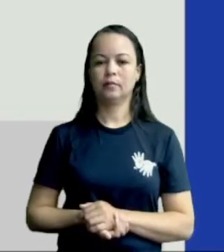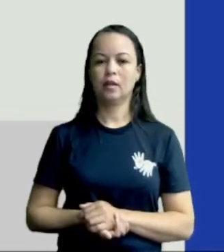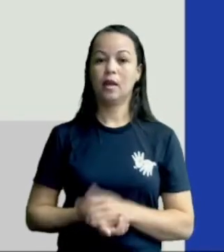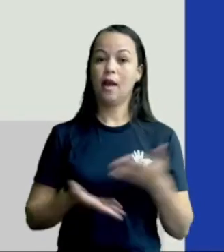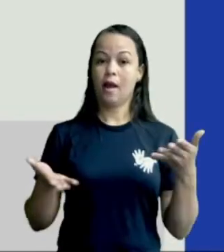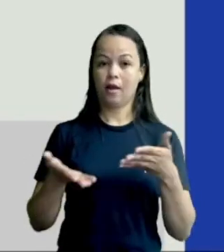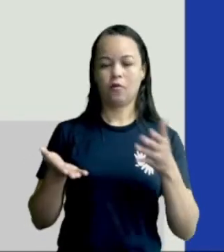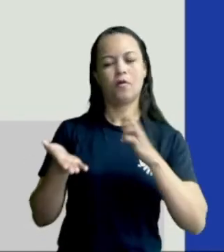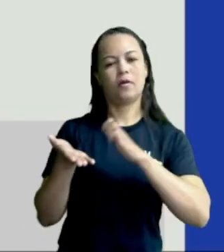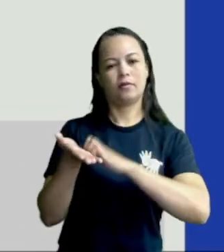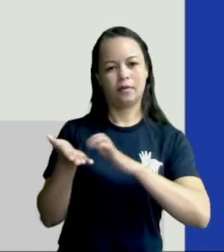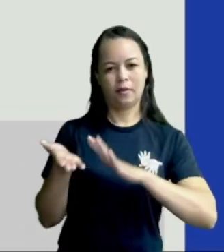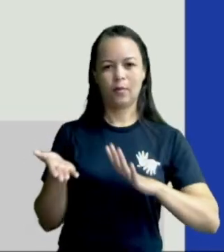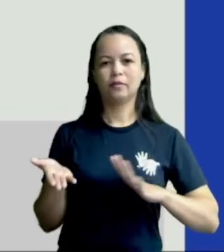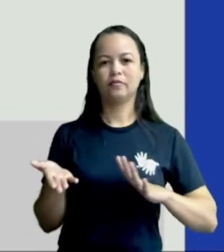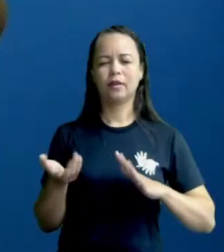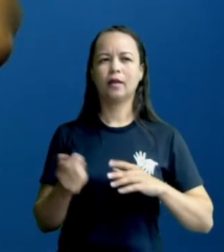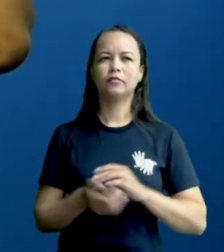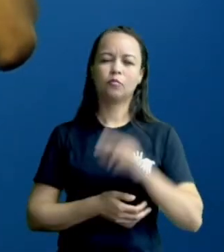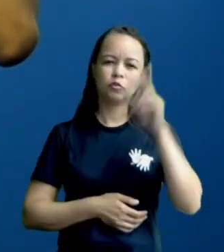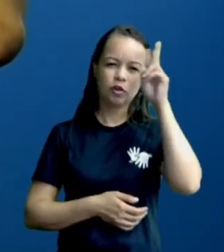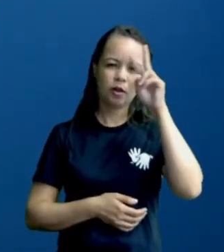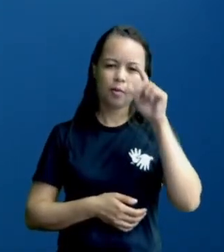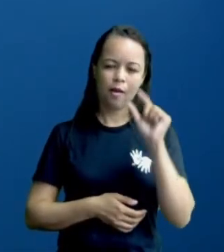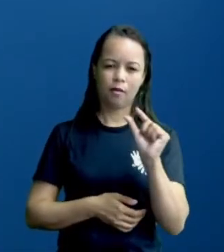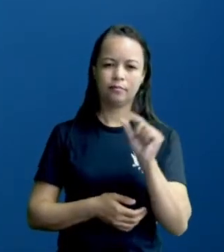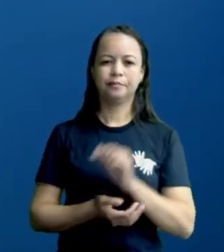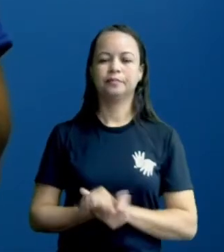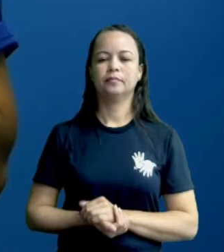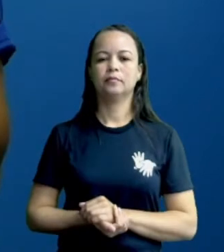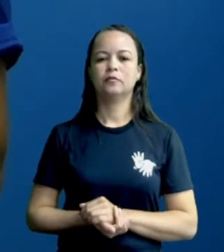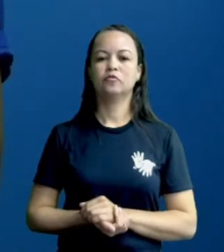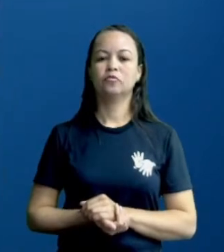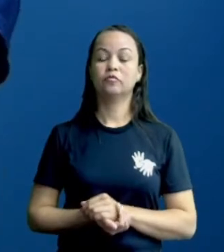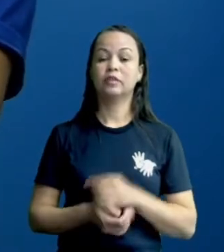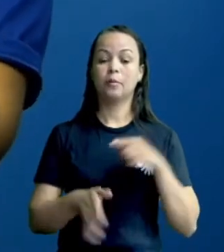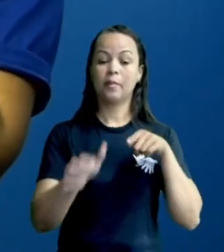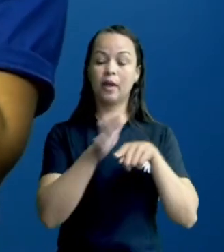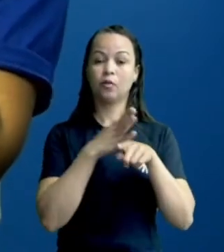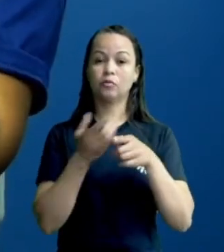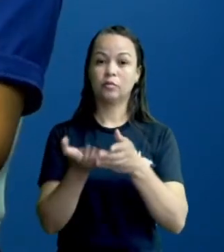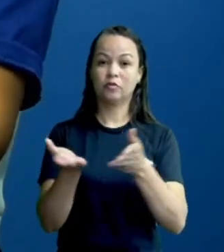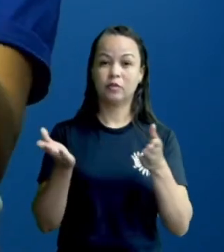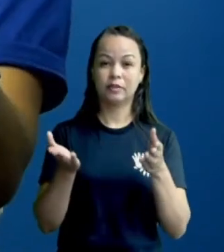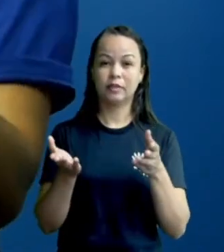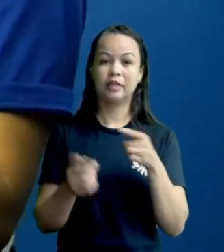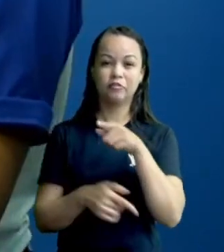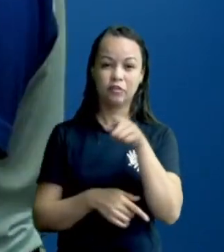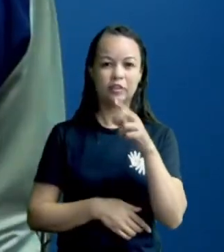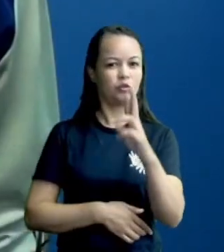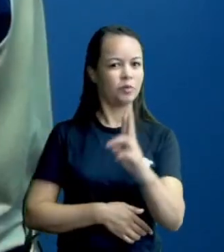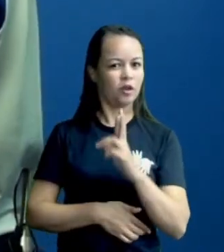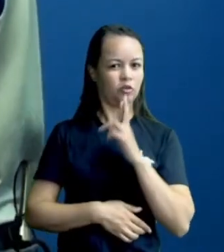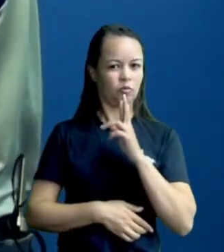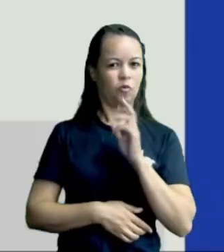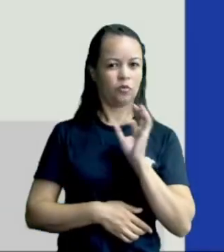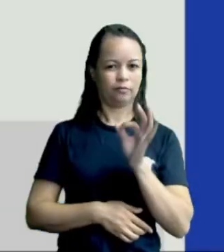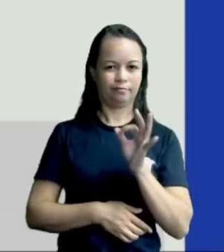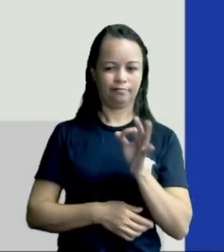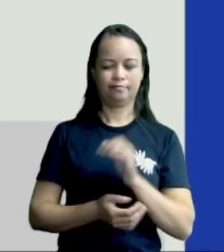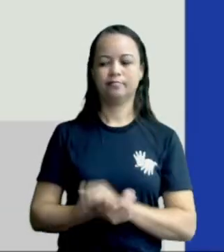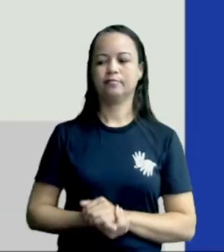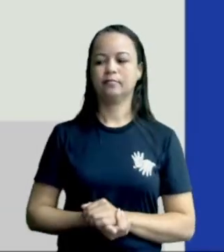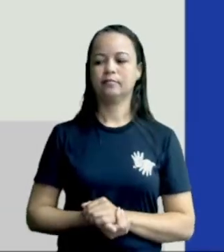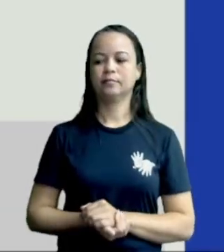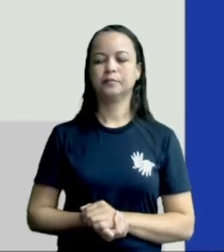Vamos para a hora da nossa atividade. Vamos relembrar um pouquinho, vê só. Vou fazer algumas perguntas e você se liga aí em responder tudo direitinho, tá bom? Hora